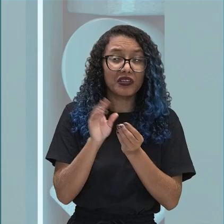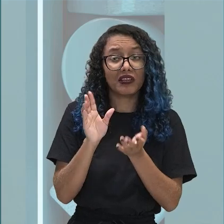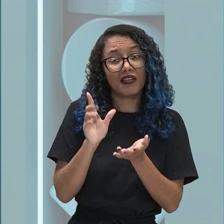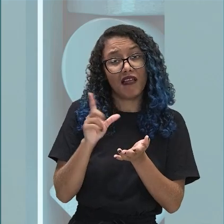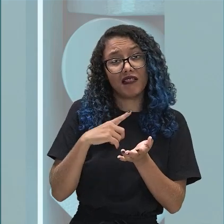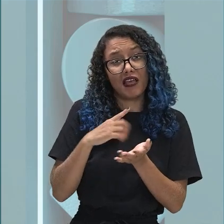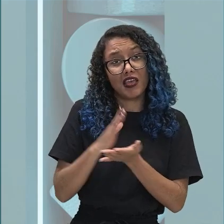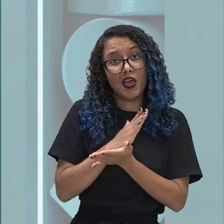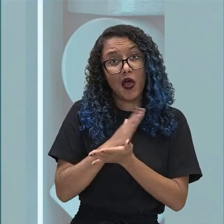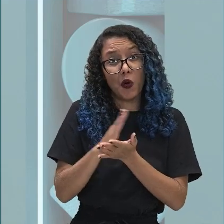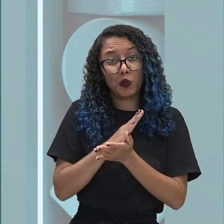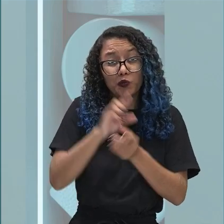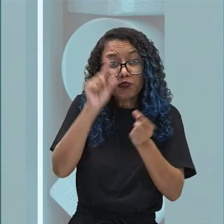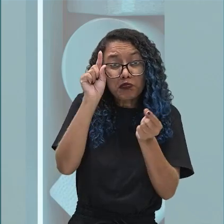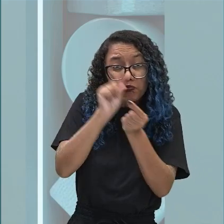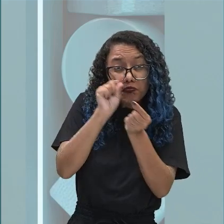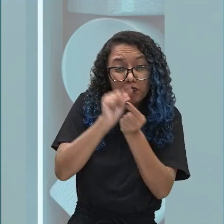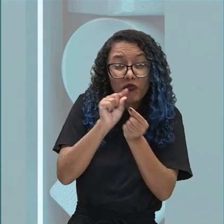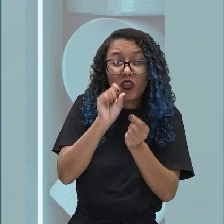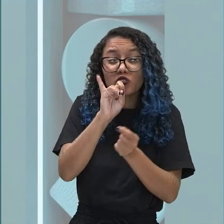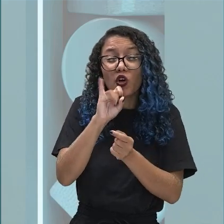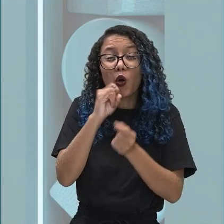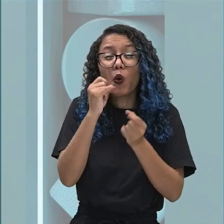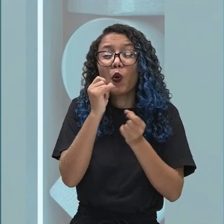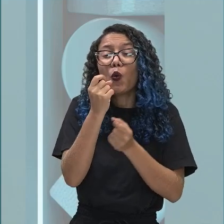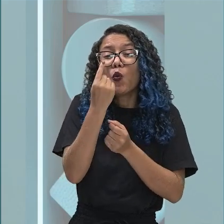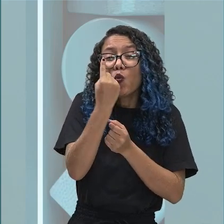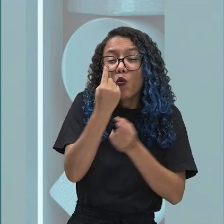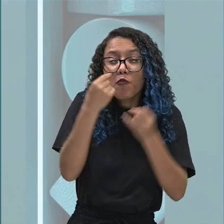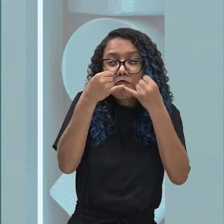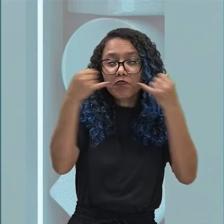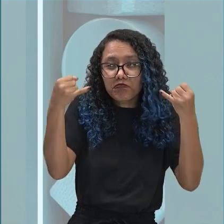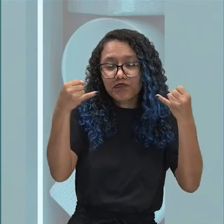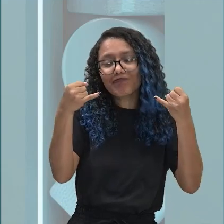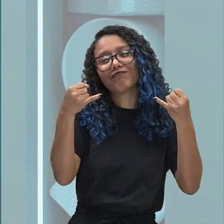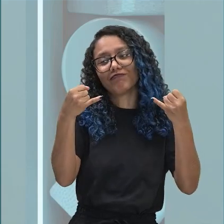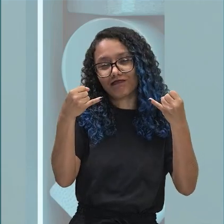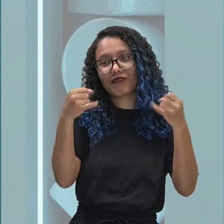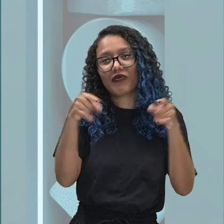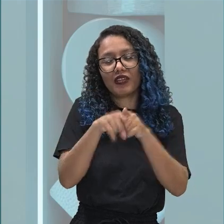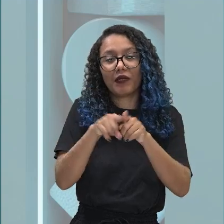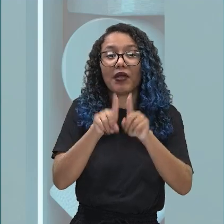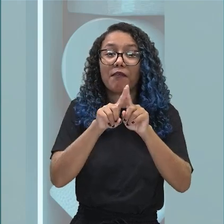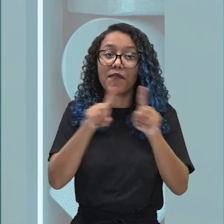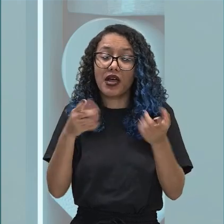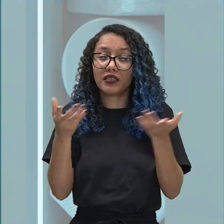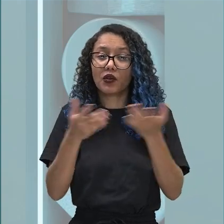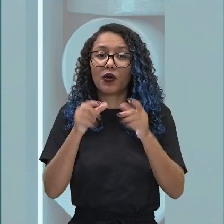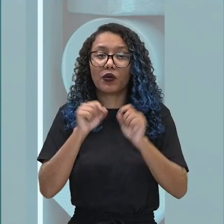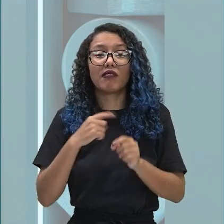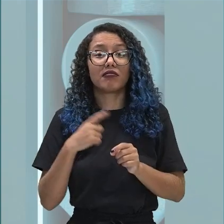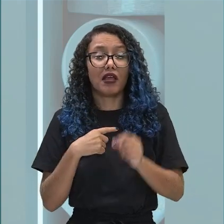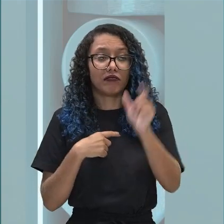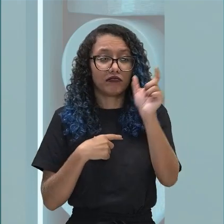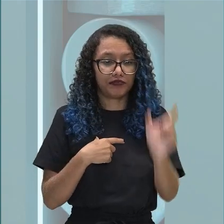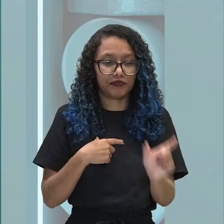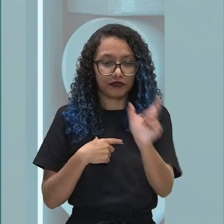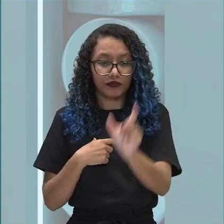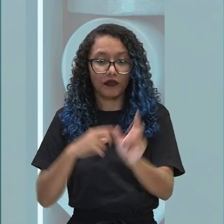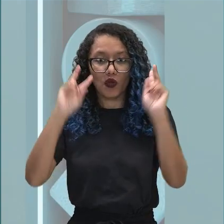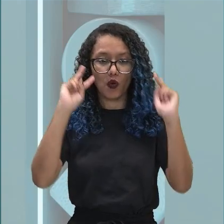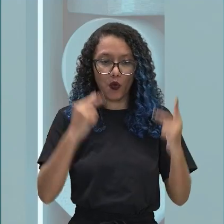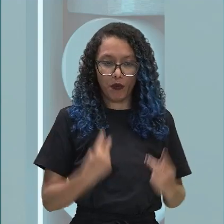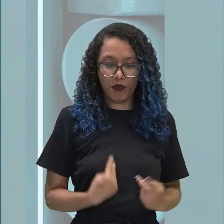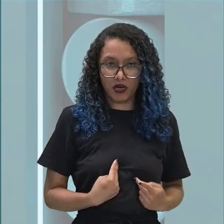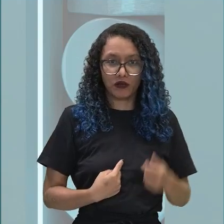também, tem conto até de uma linha somente, né? Mas aqui nós temos duas personagens humanas, a mãe e a garotinha,